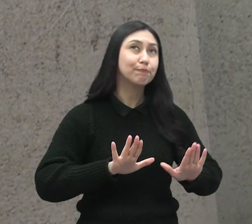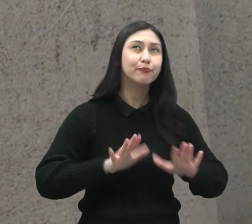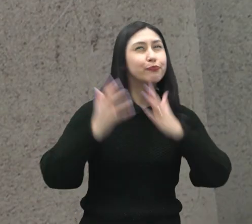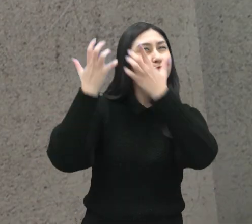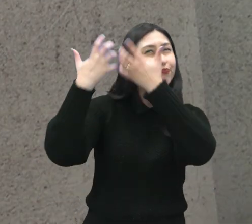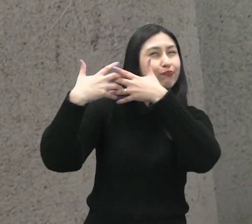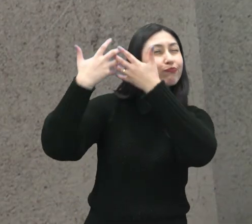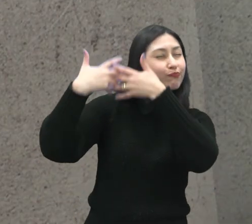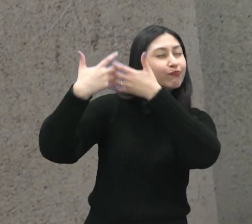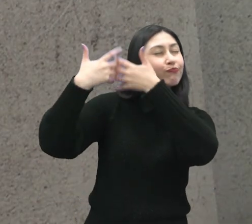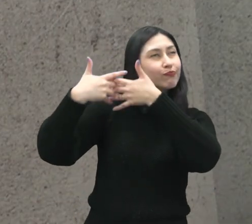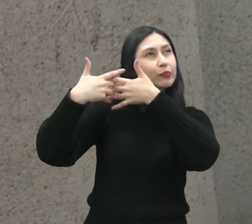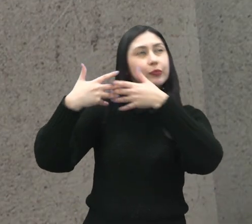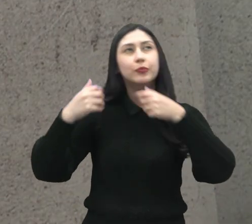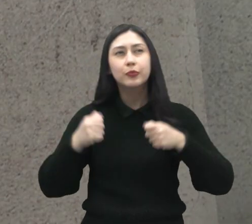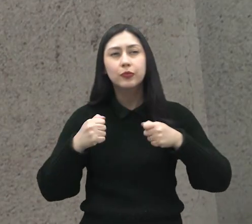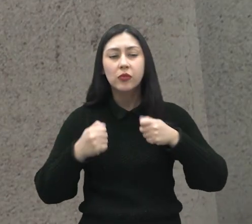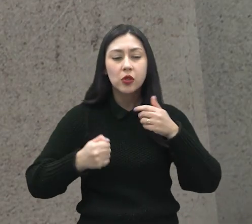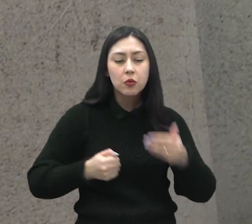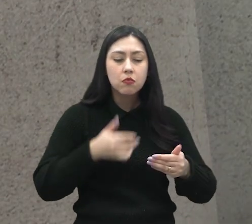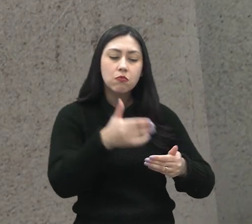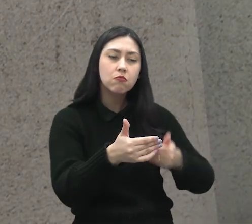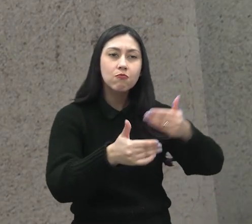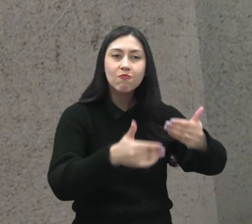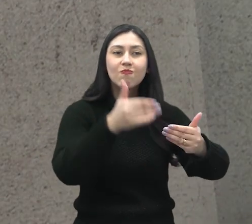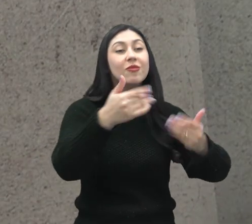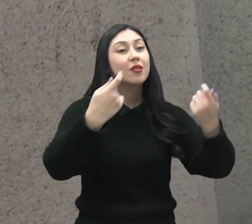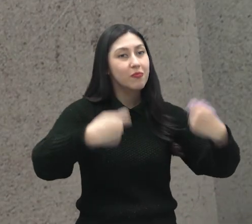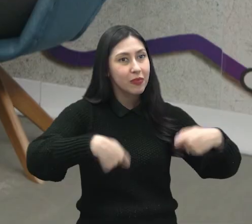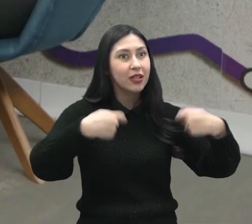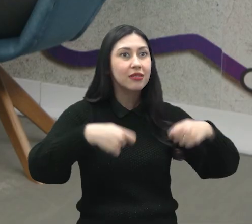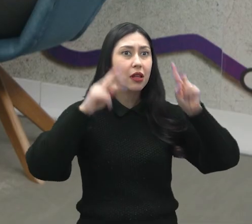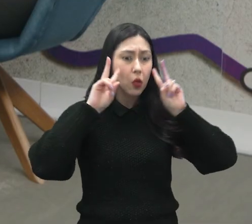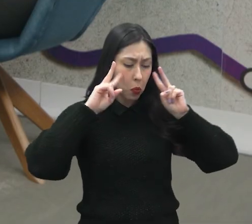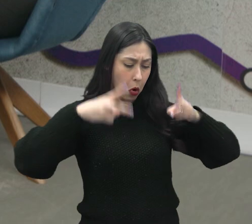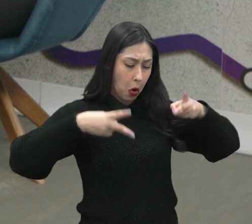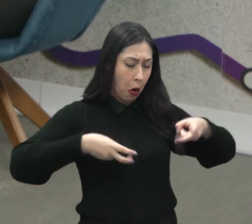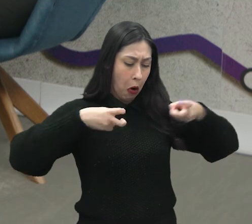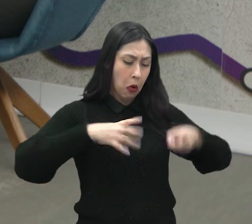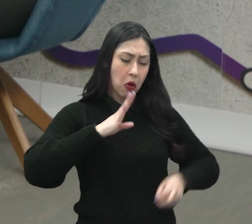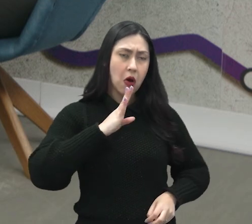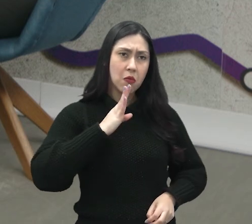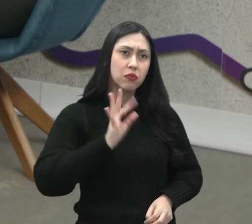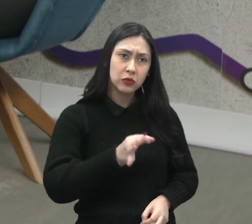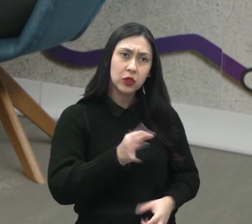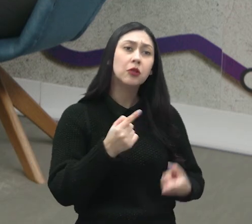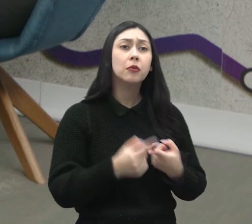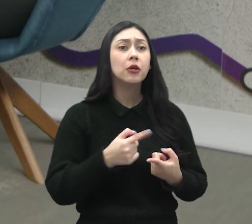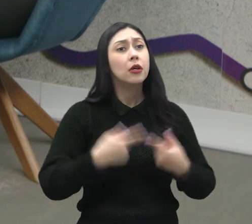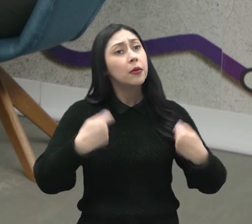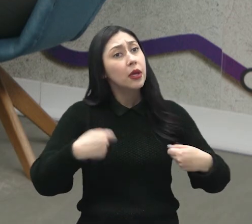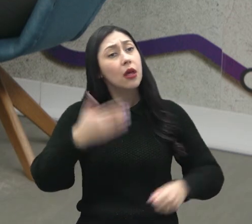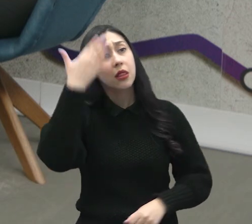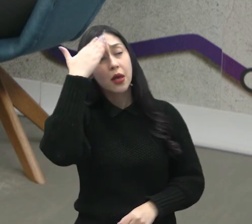pouquinho nesses números, nesse processo, o autoconhecimento ele é muito importante, Porque você precisa saber o